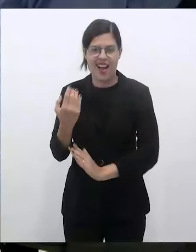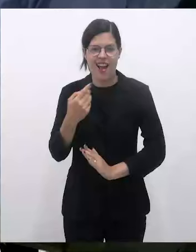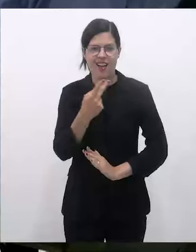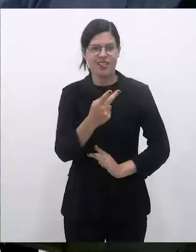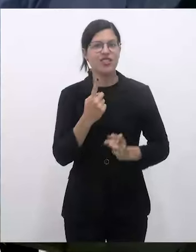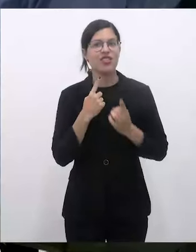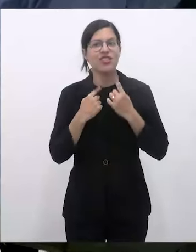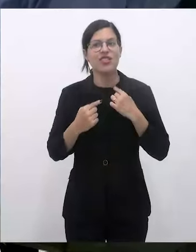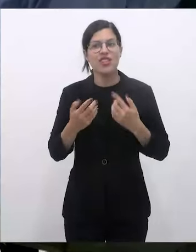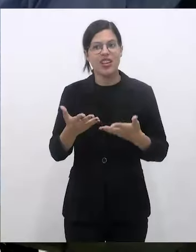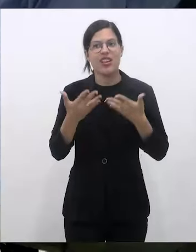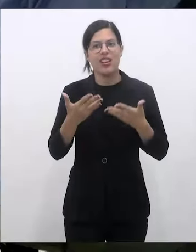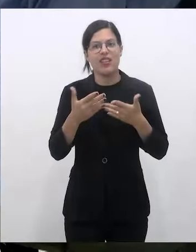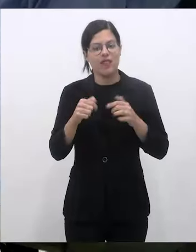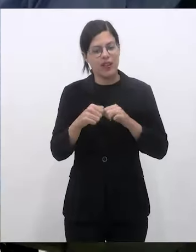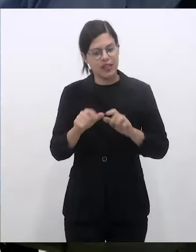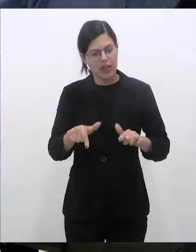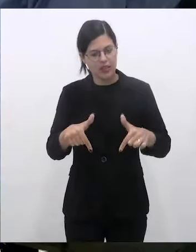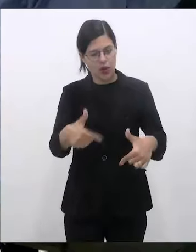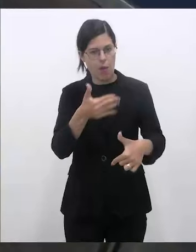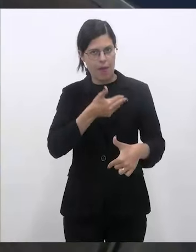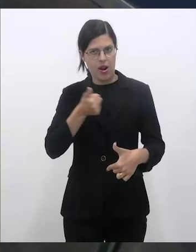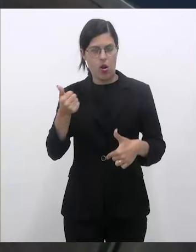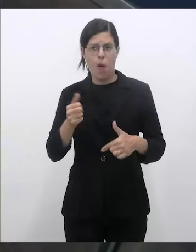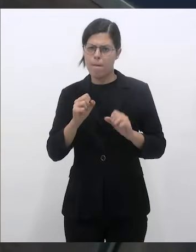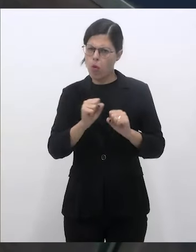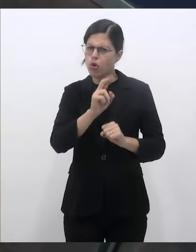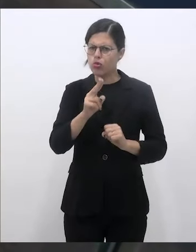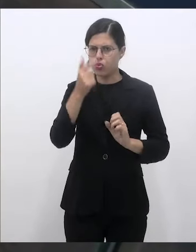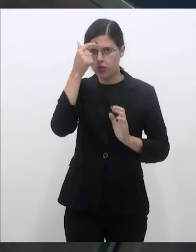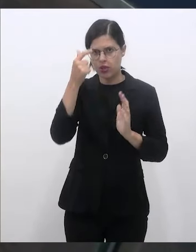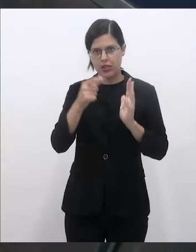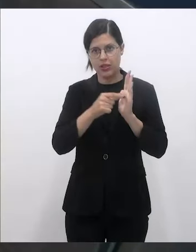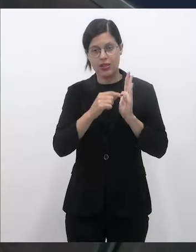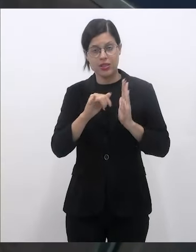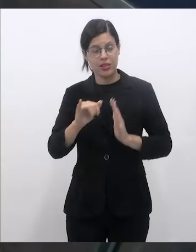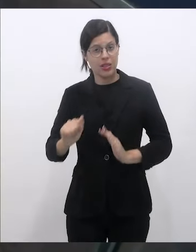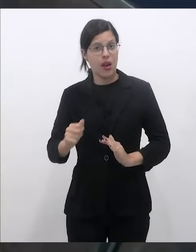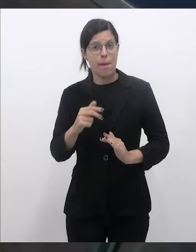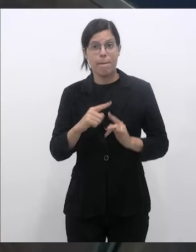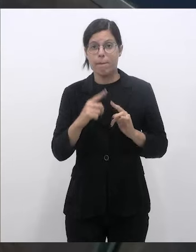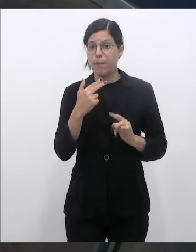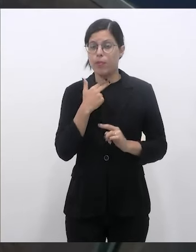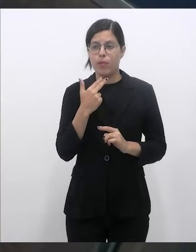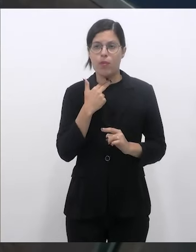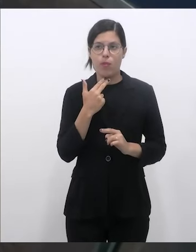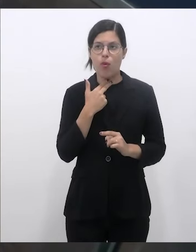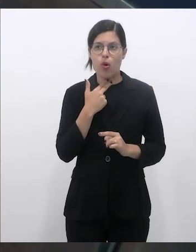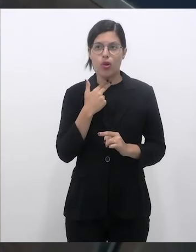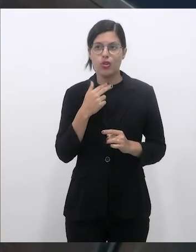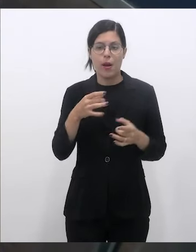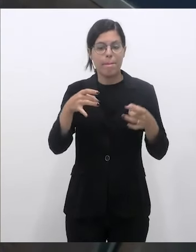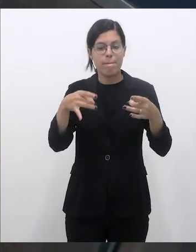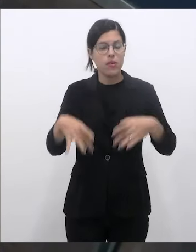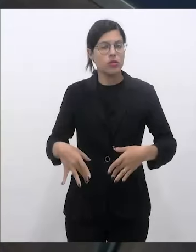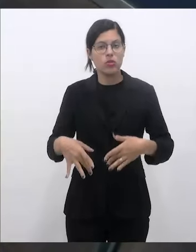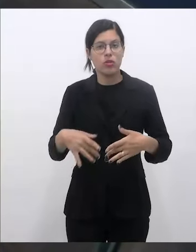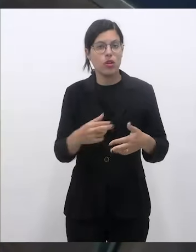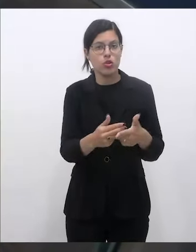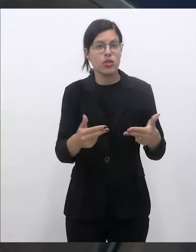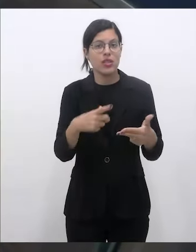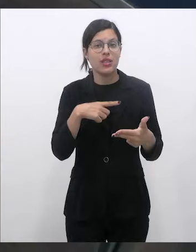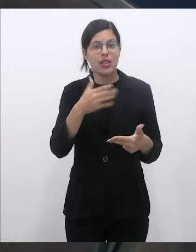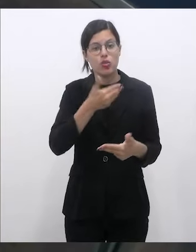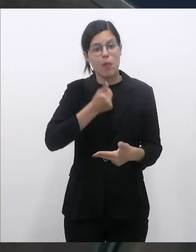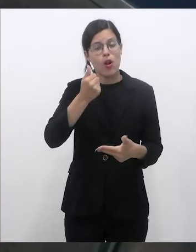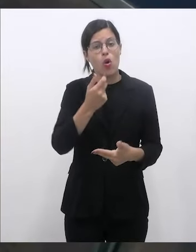vai substituir o seu desejo de querer ser melhor. Você pode até utilizar a IA, mas você não pode abrir mão do que você tem de